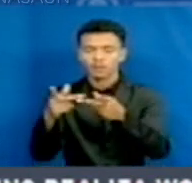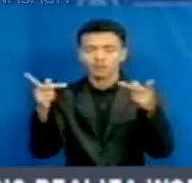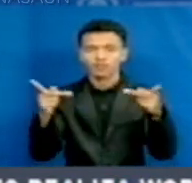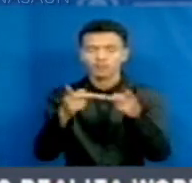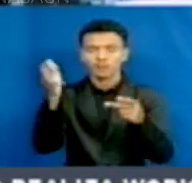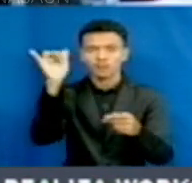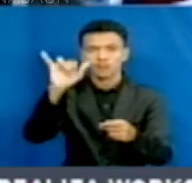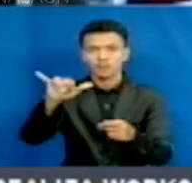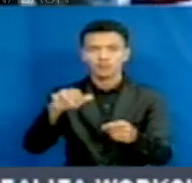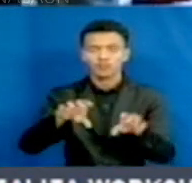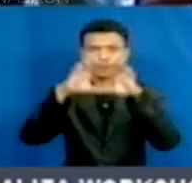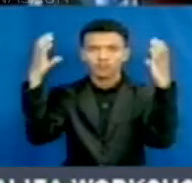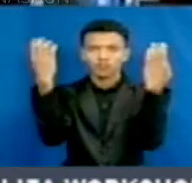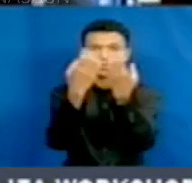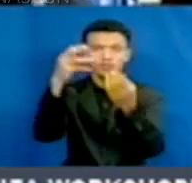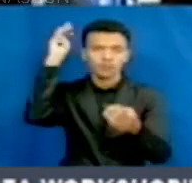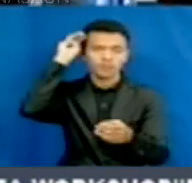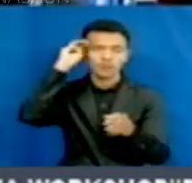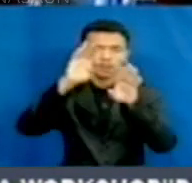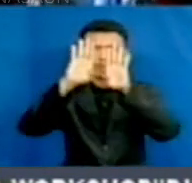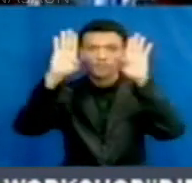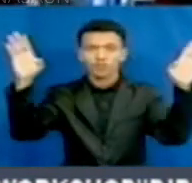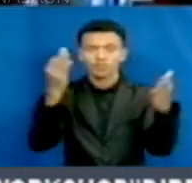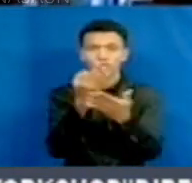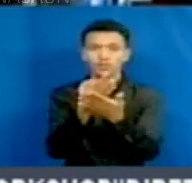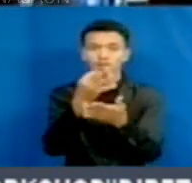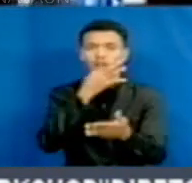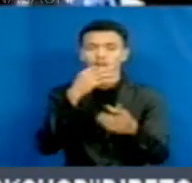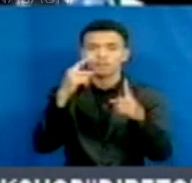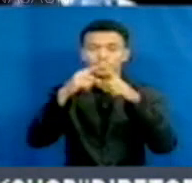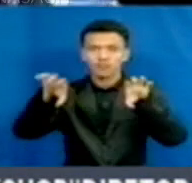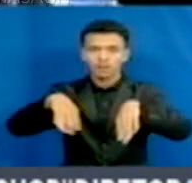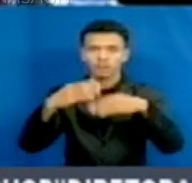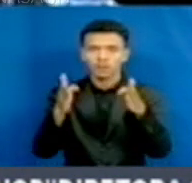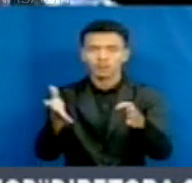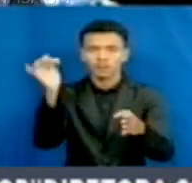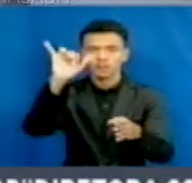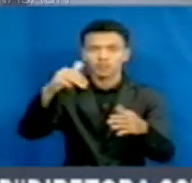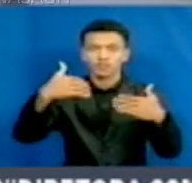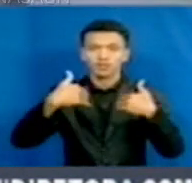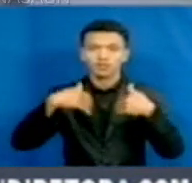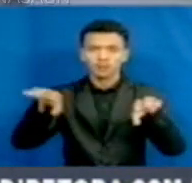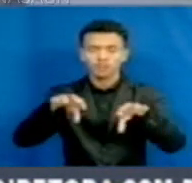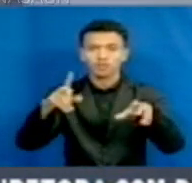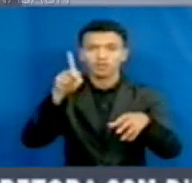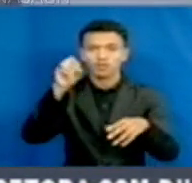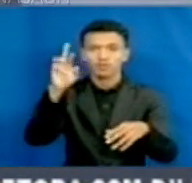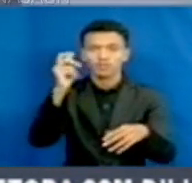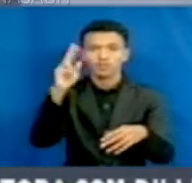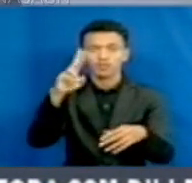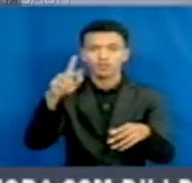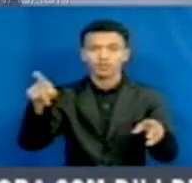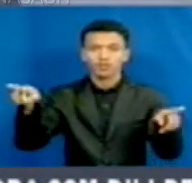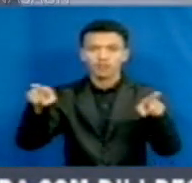Sira. Conselho Ministro Bons aprova subsídio alimentação para trabalhador Sira de B exerce minha função em aporto integrado Sira